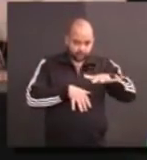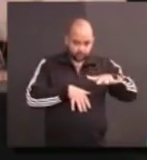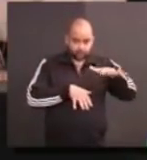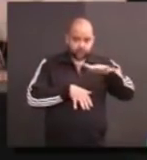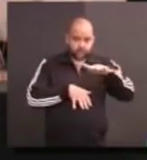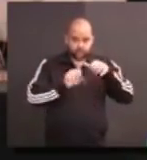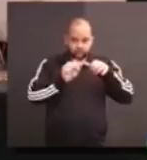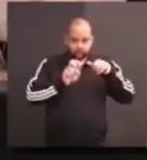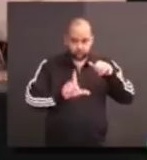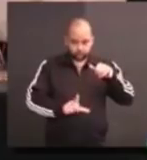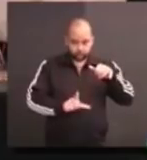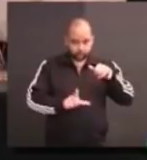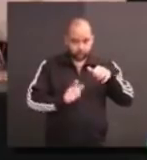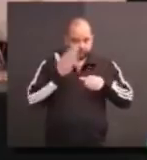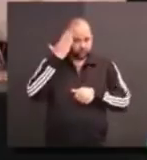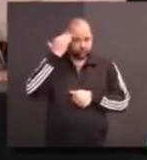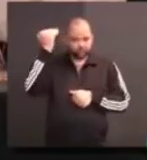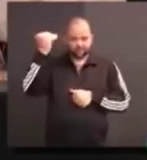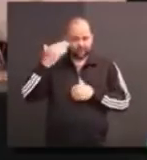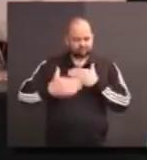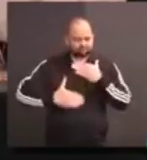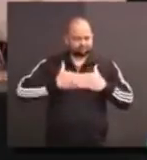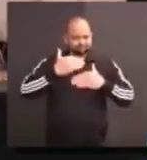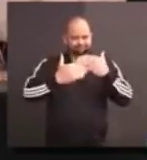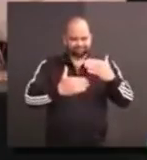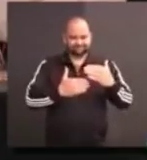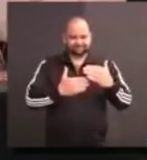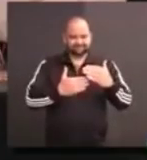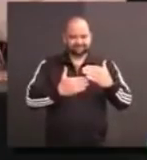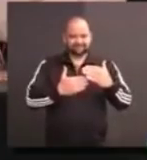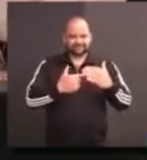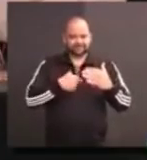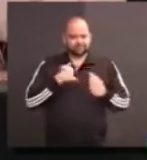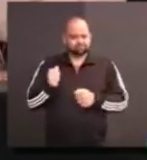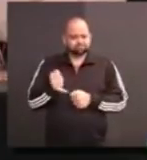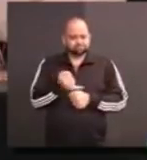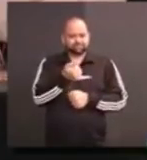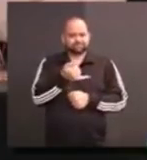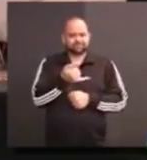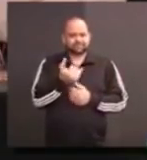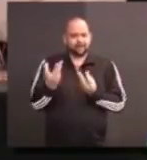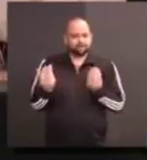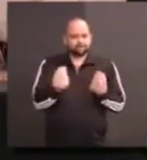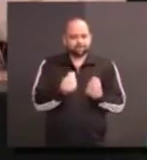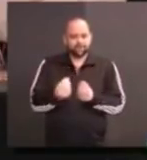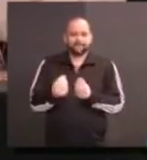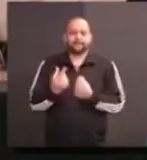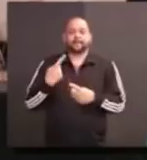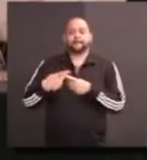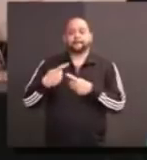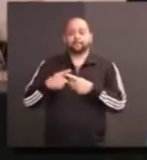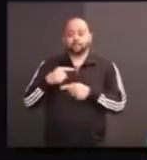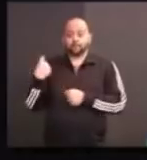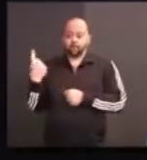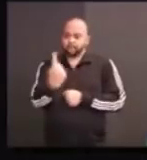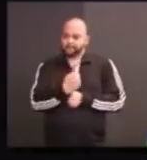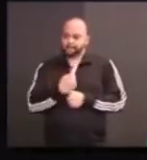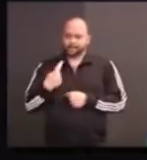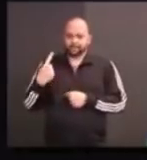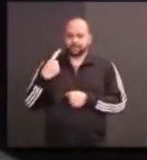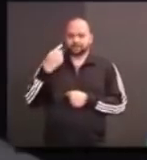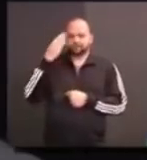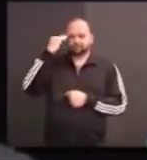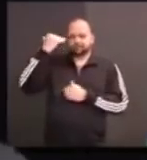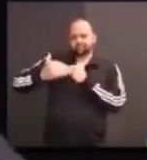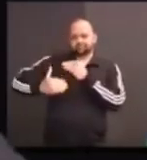muito sucesso e com muito proveito, porque para nós o sucesso